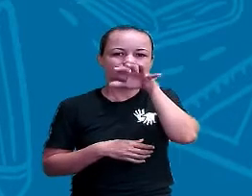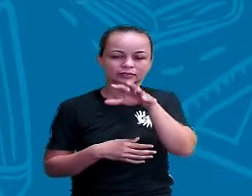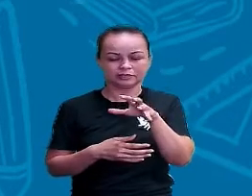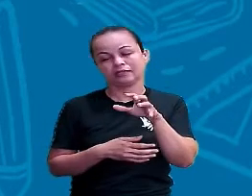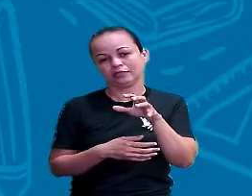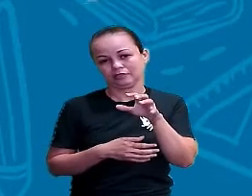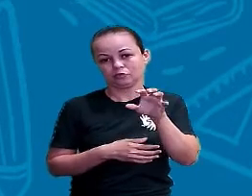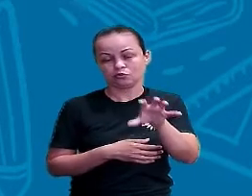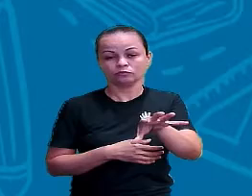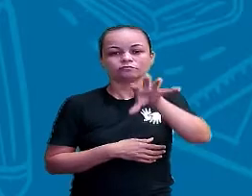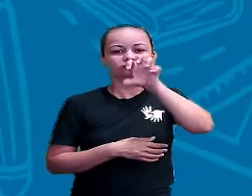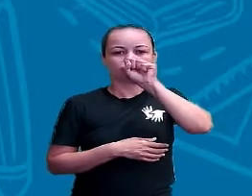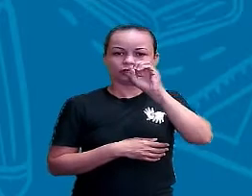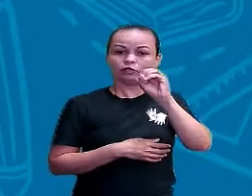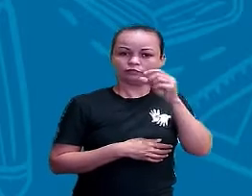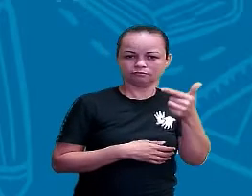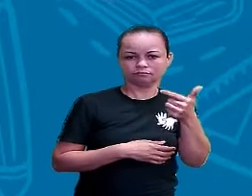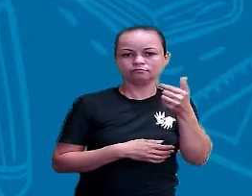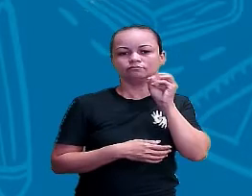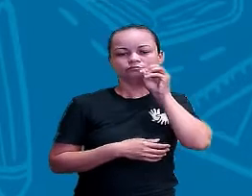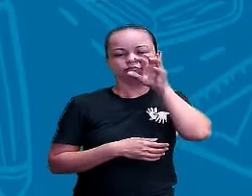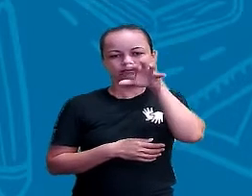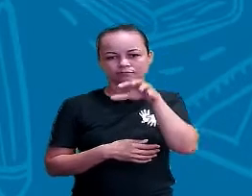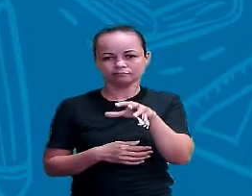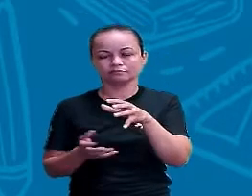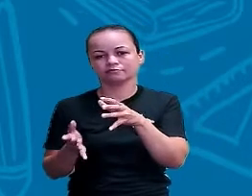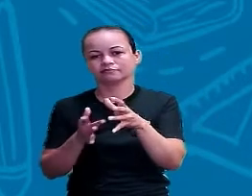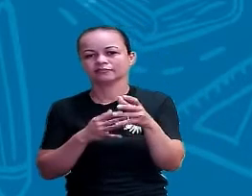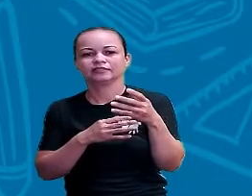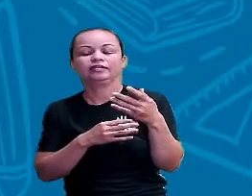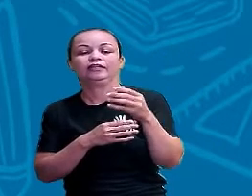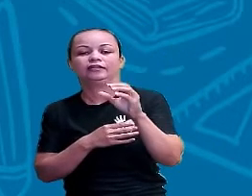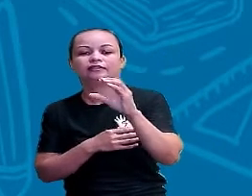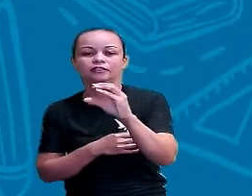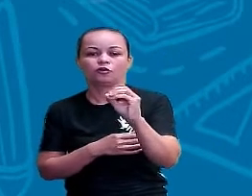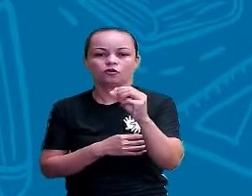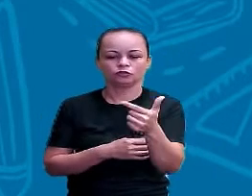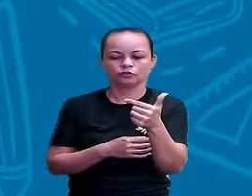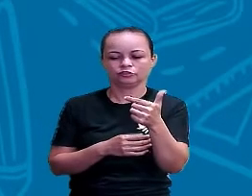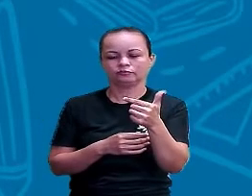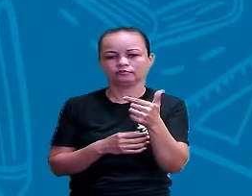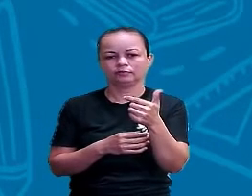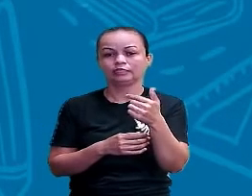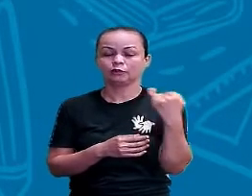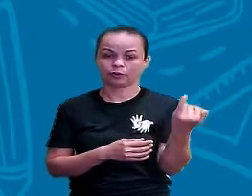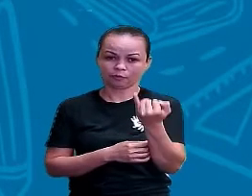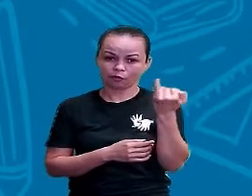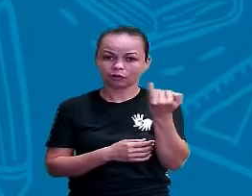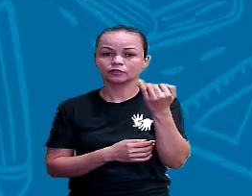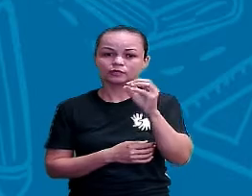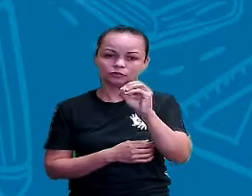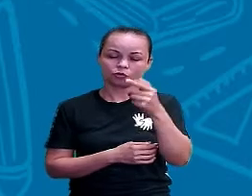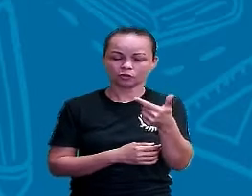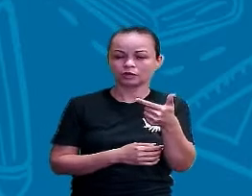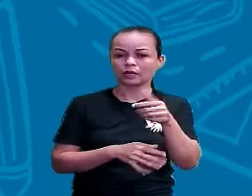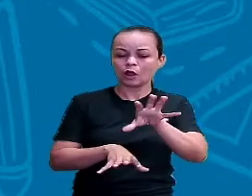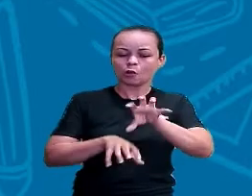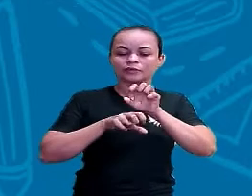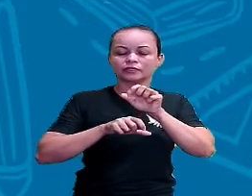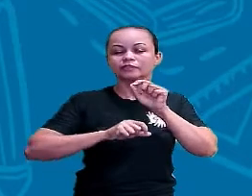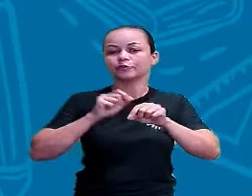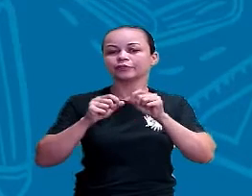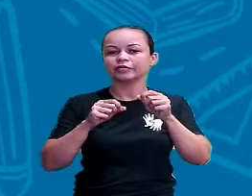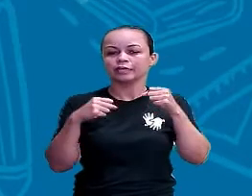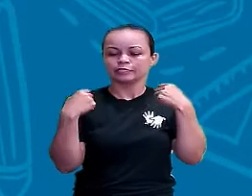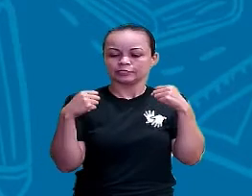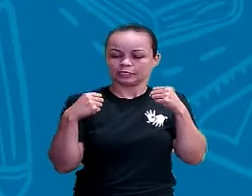gás carbônico, tá certo? E também, como eu tinha dito para vocês, o oxigênio ele é fundamental para a obtenção de quê? Da